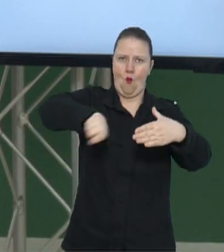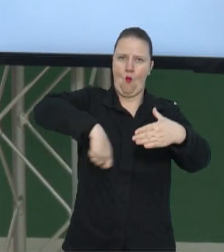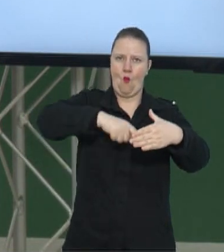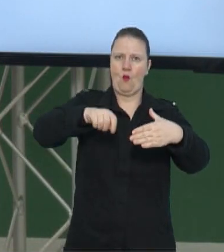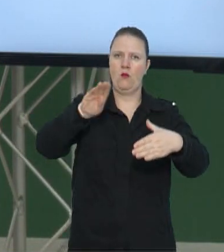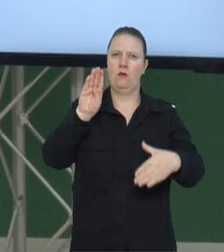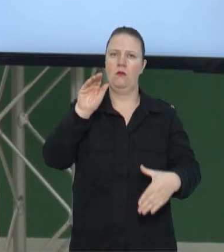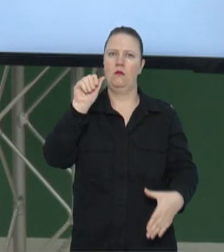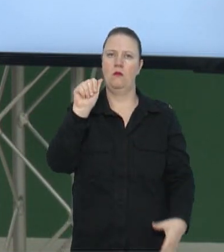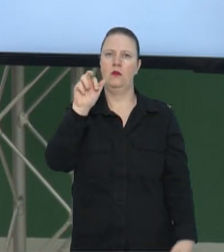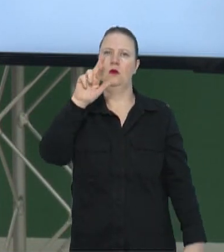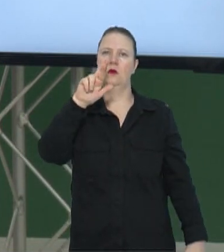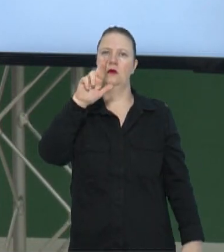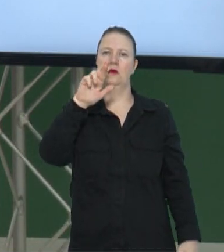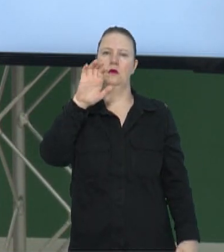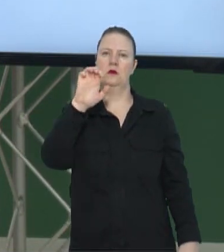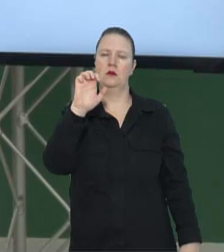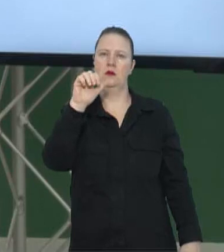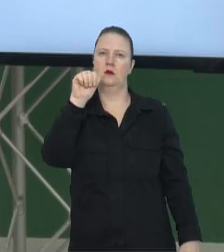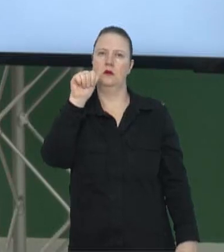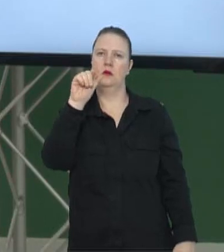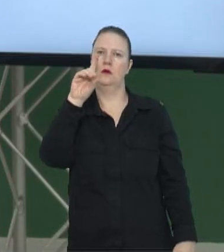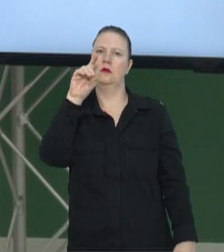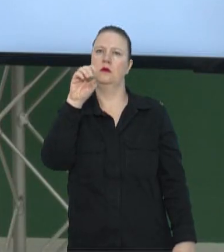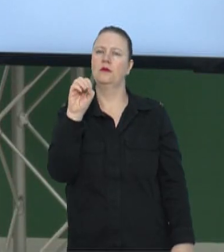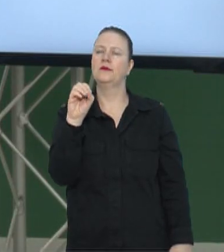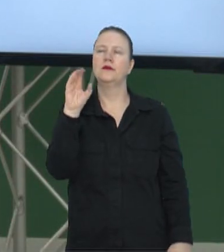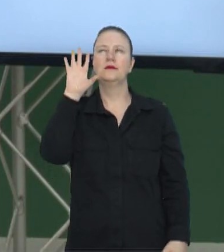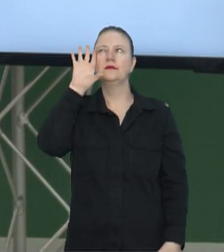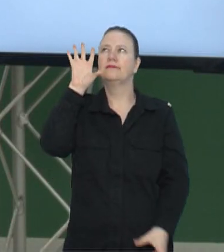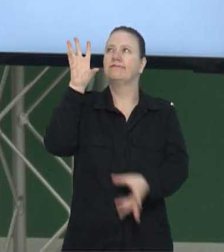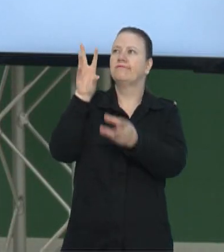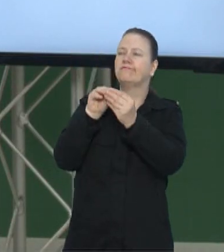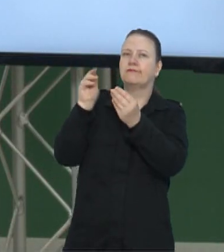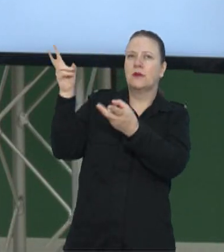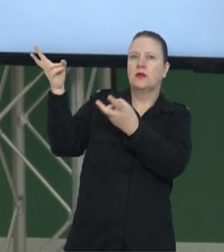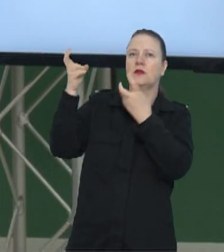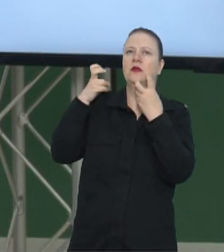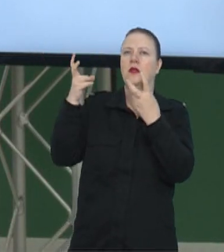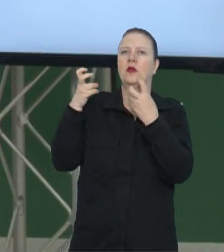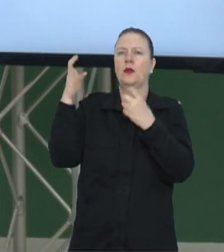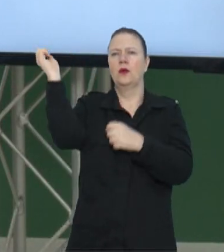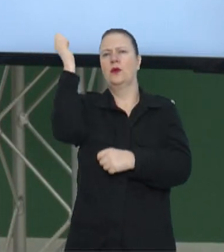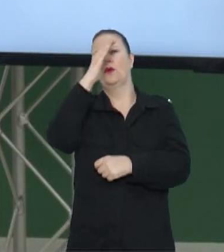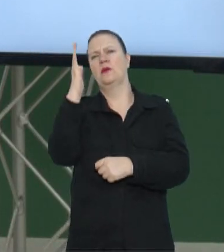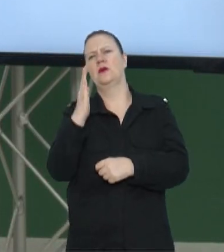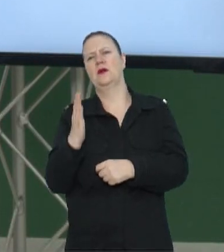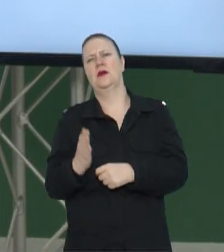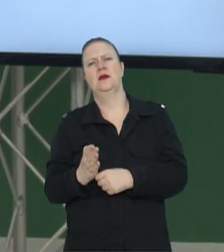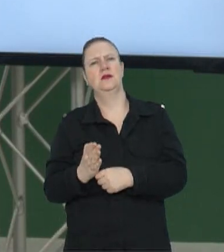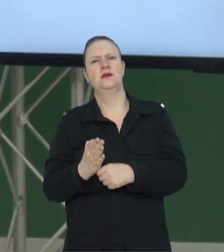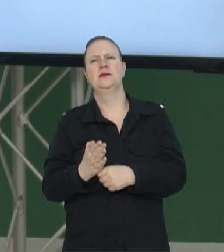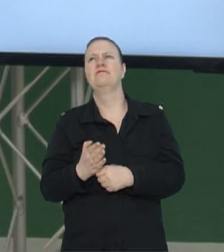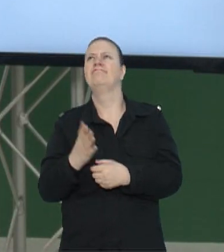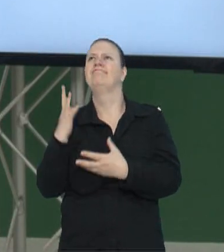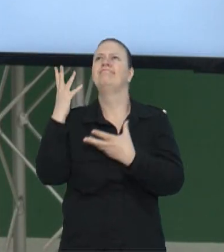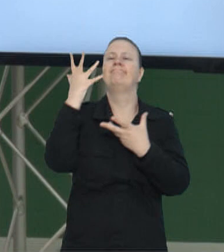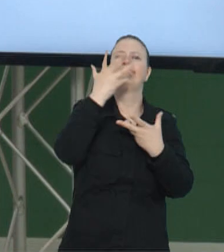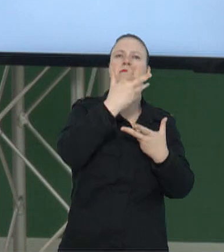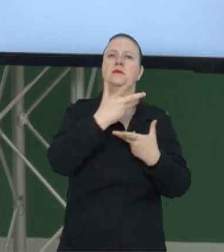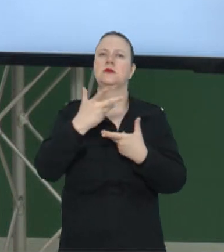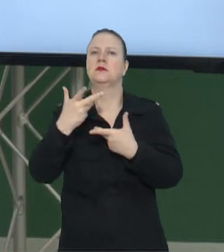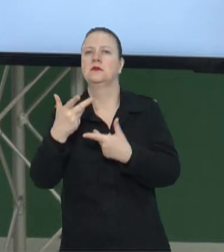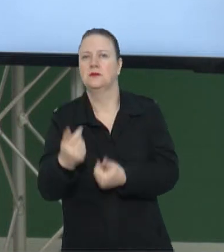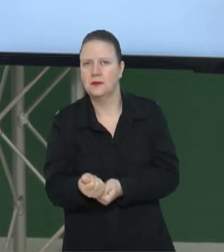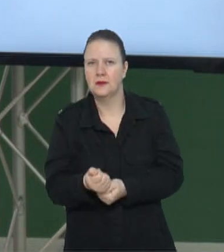para a gente entender o quanto o Brasil é rico em termos culturais, por causa dessa diversidade cultural da